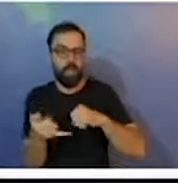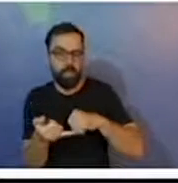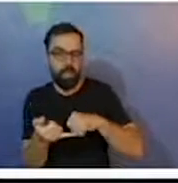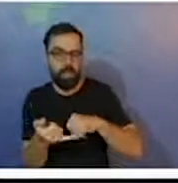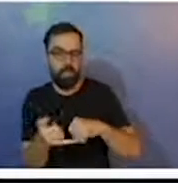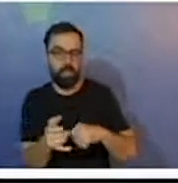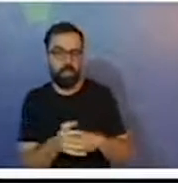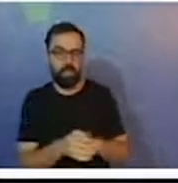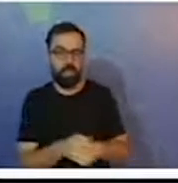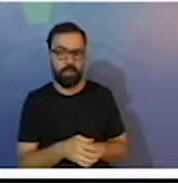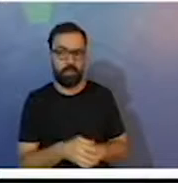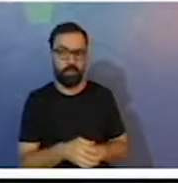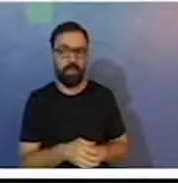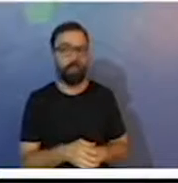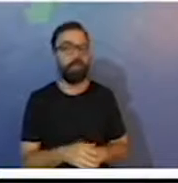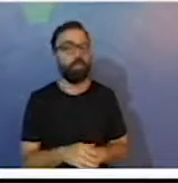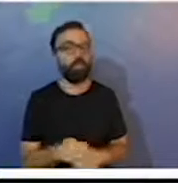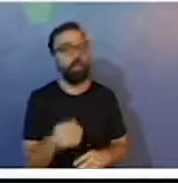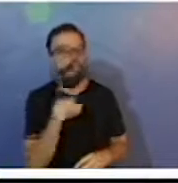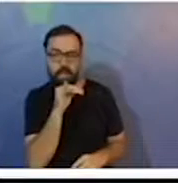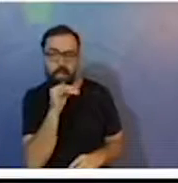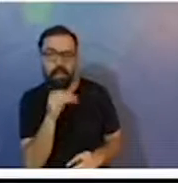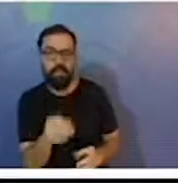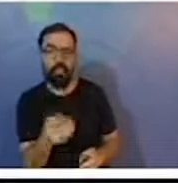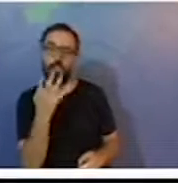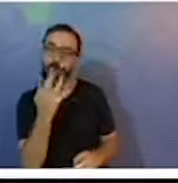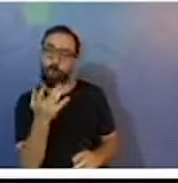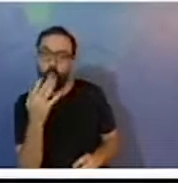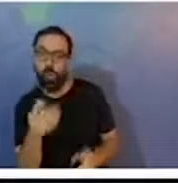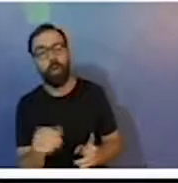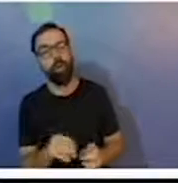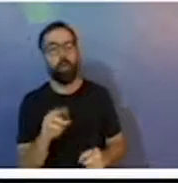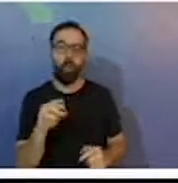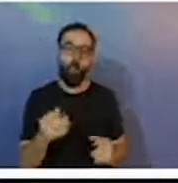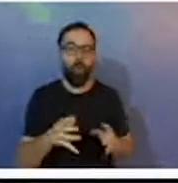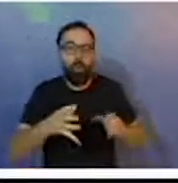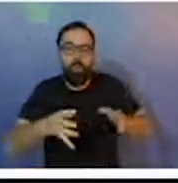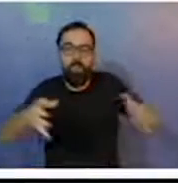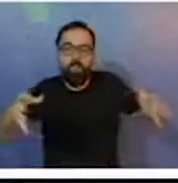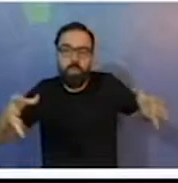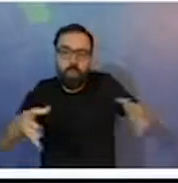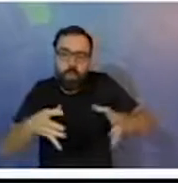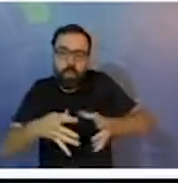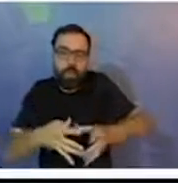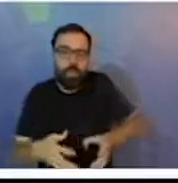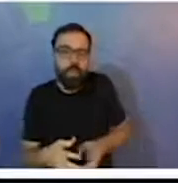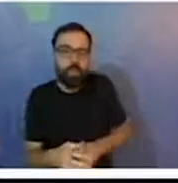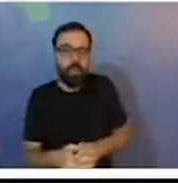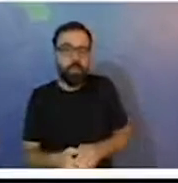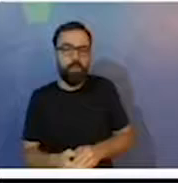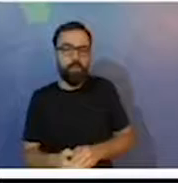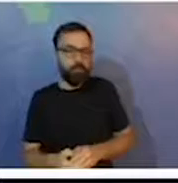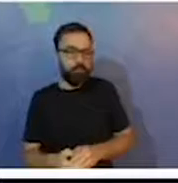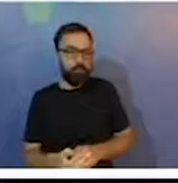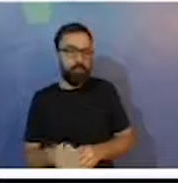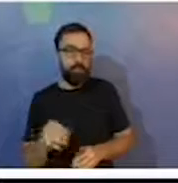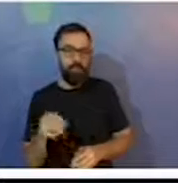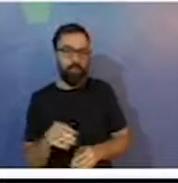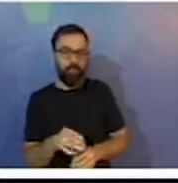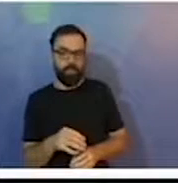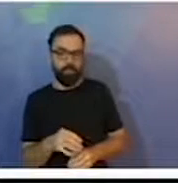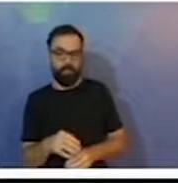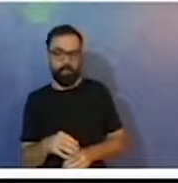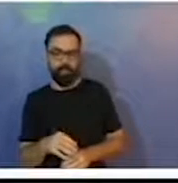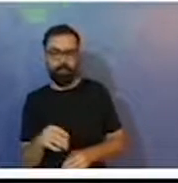diz pode que pode ser cor você tamanho pode ser espessura na certo que você escolhe B